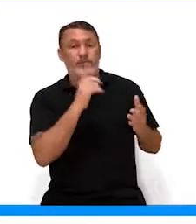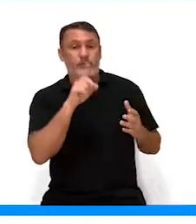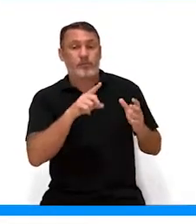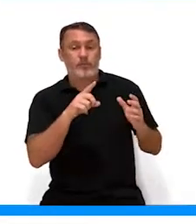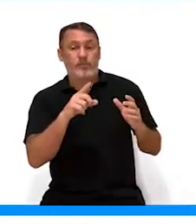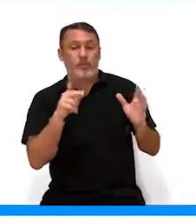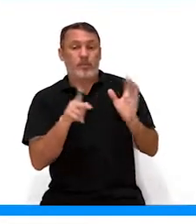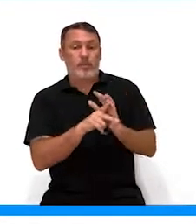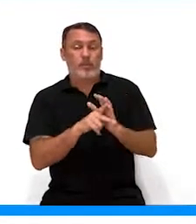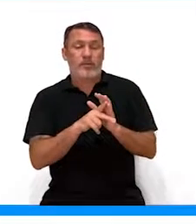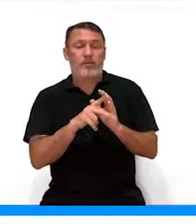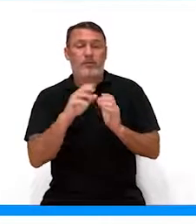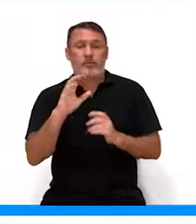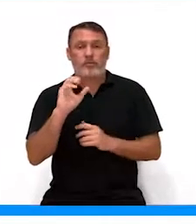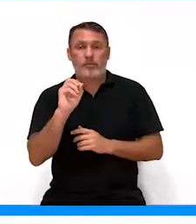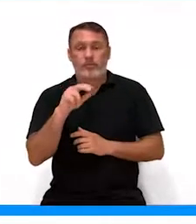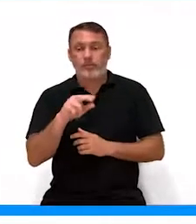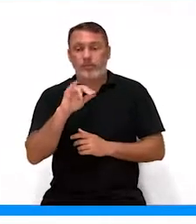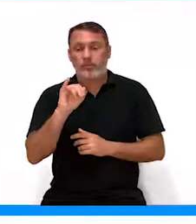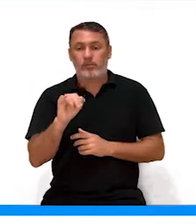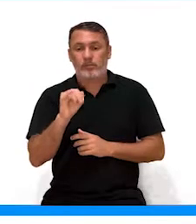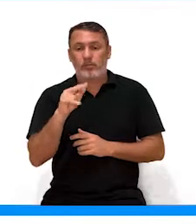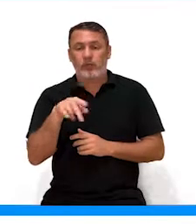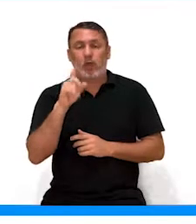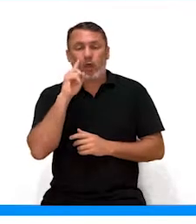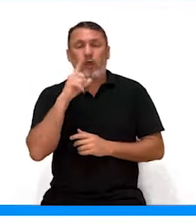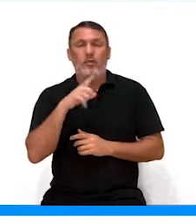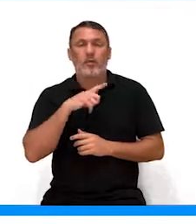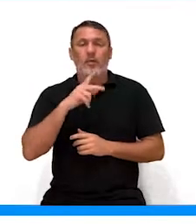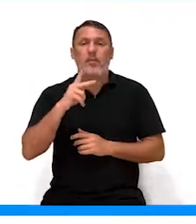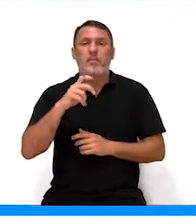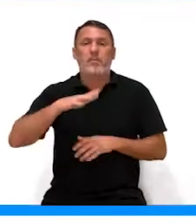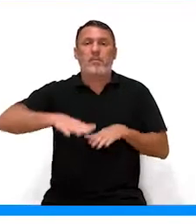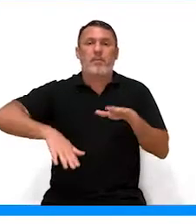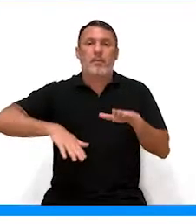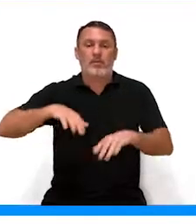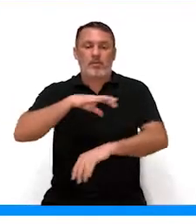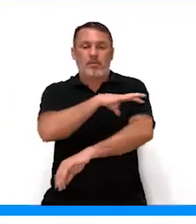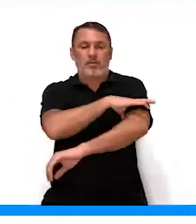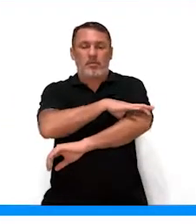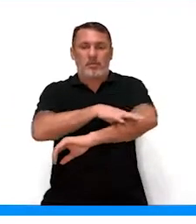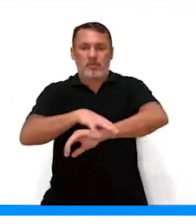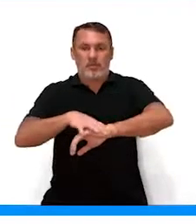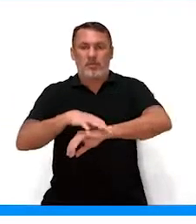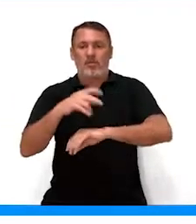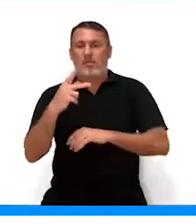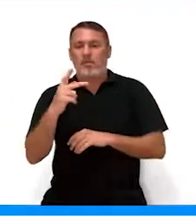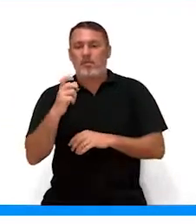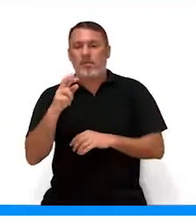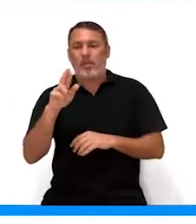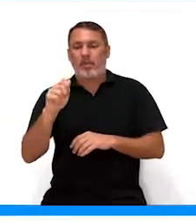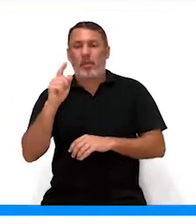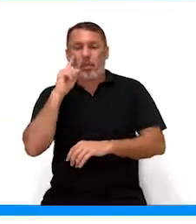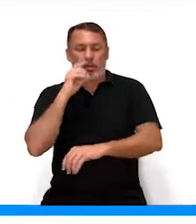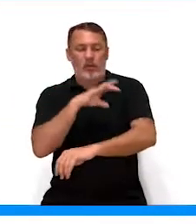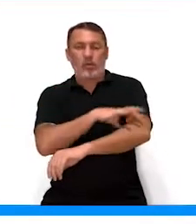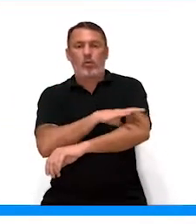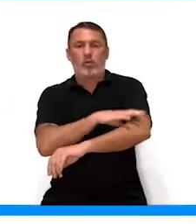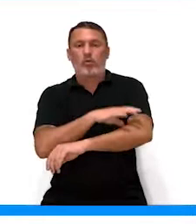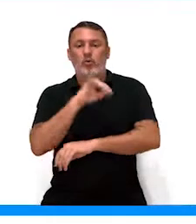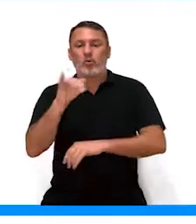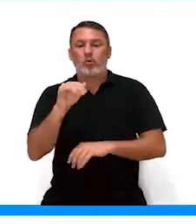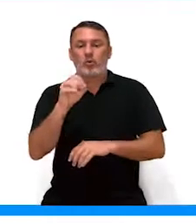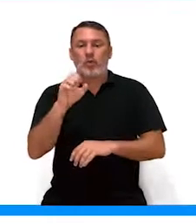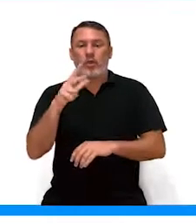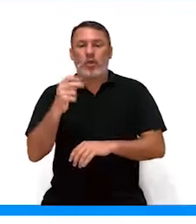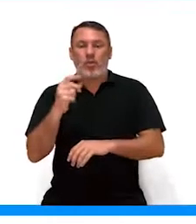de sanguíneo. Aqui a gente pode observar uma perna, né, mostrando pra gente, e esse corte transversal